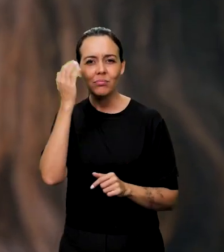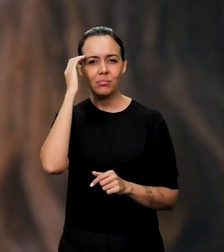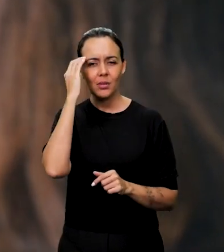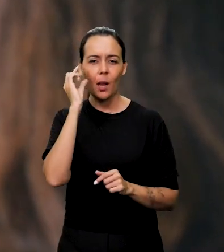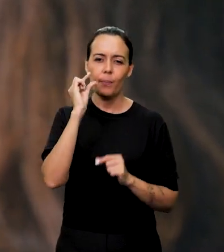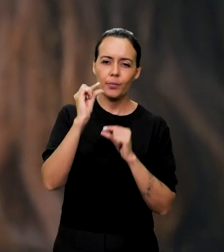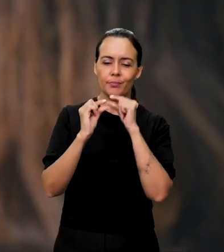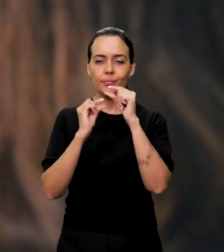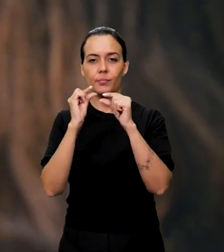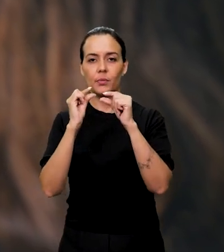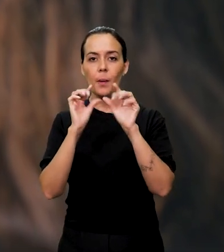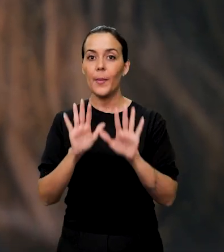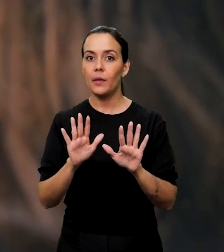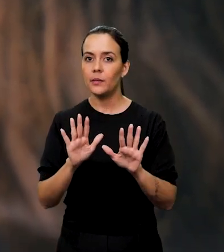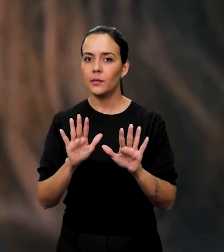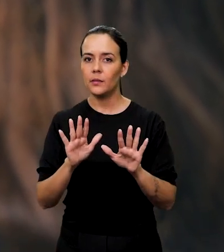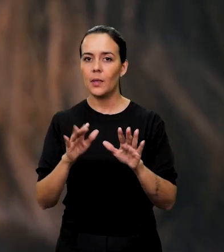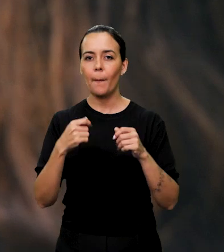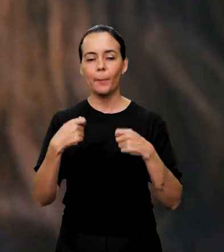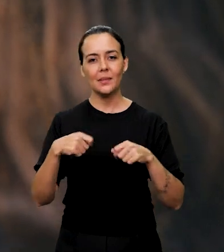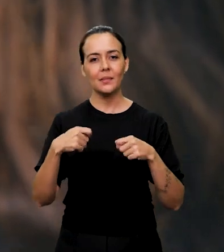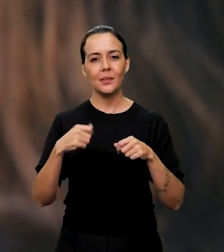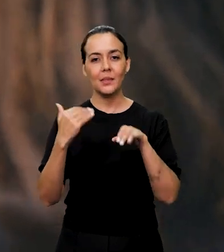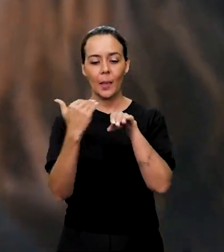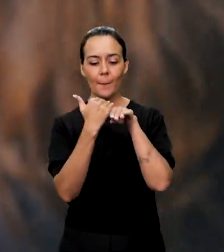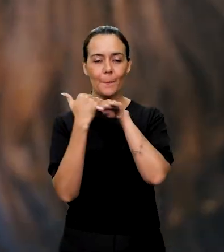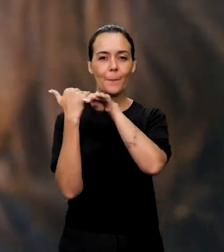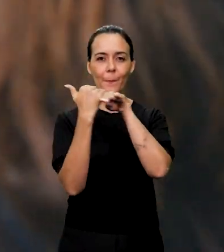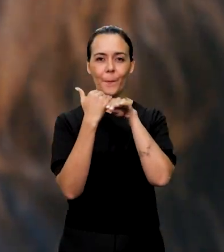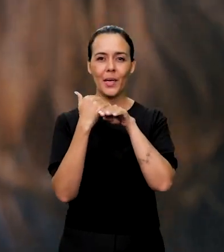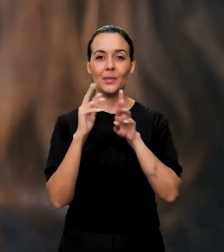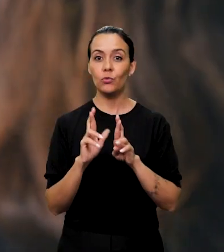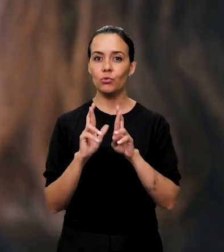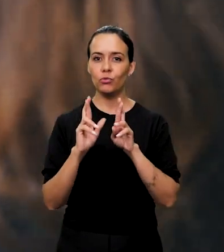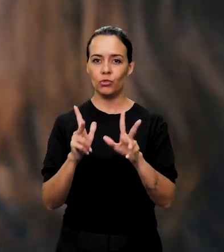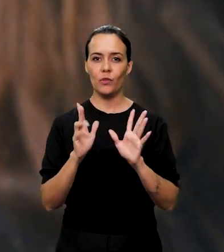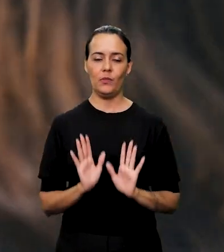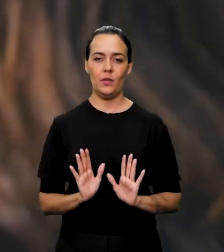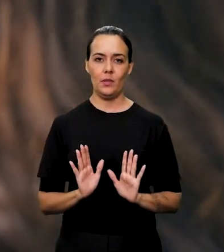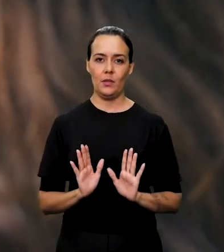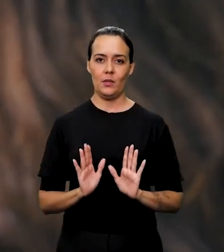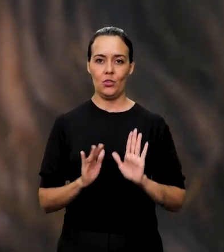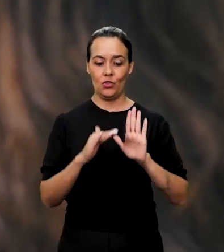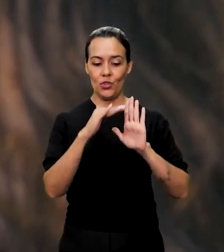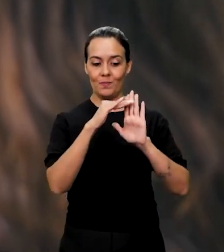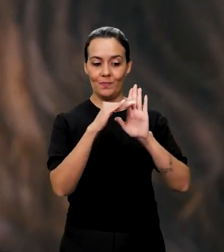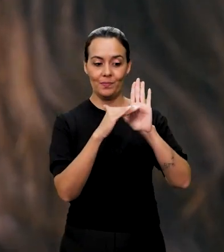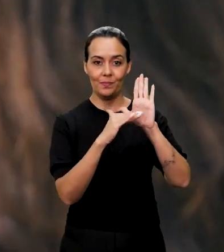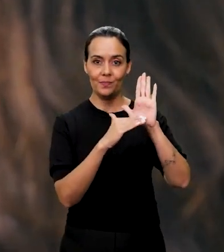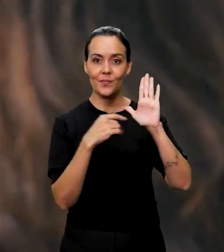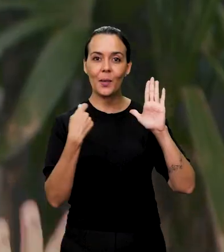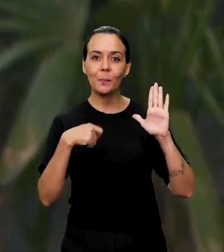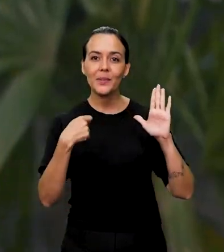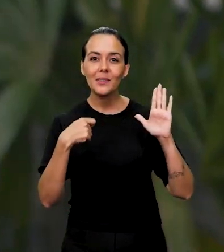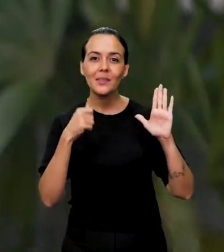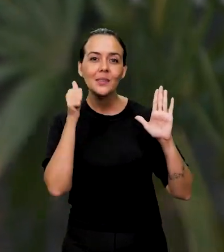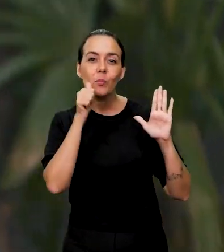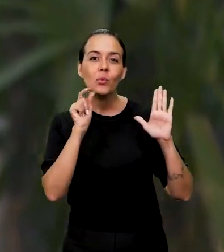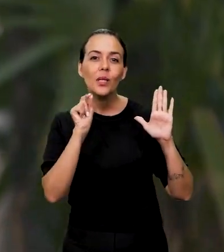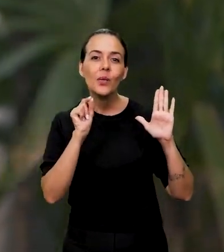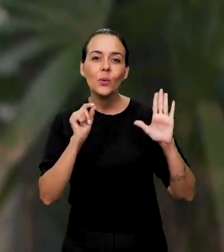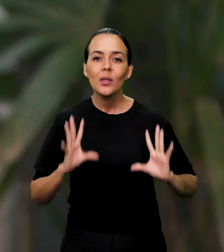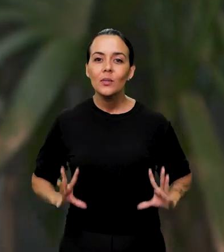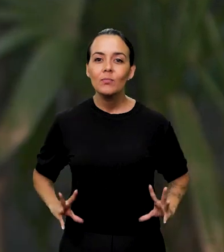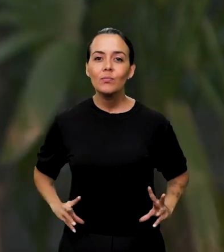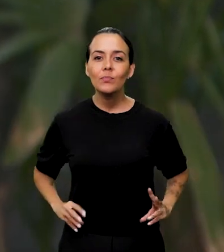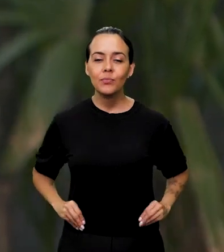também começa a criar um novo padrão. Um novo padrão, régua alta, uma né? régua muito alta do que a mulher que envelhece na menopausa bem.